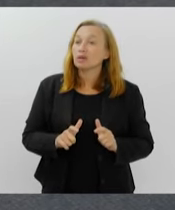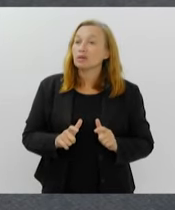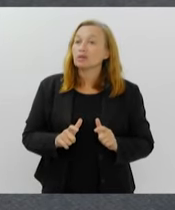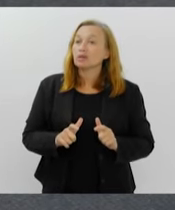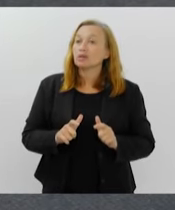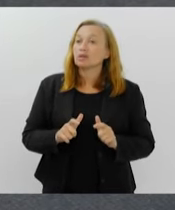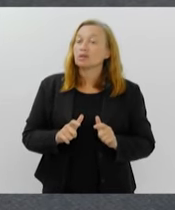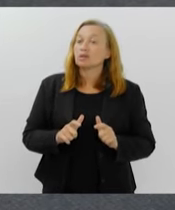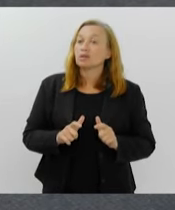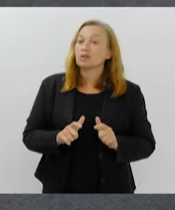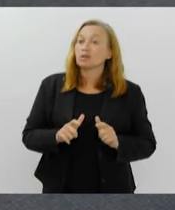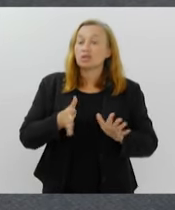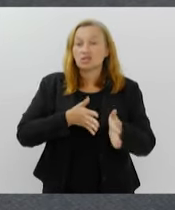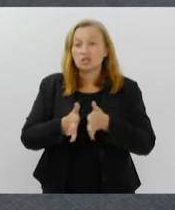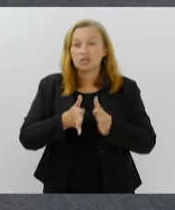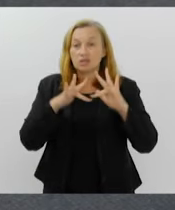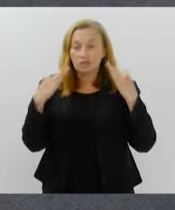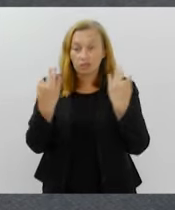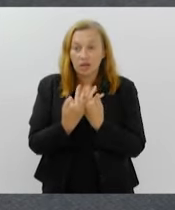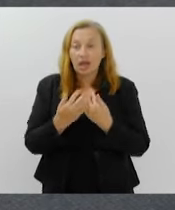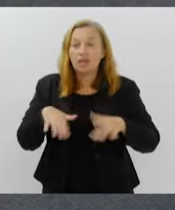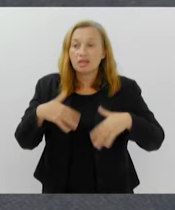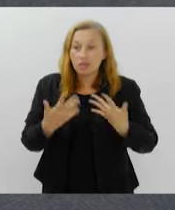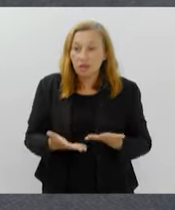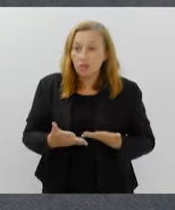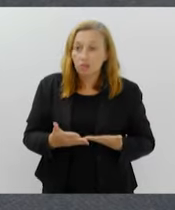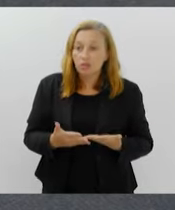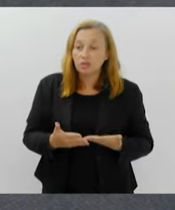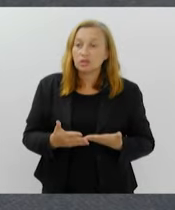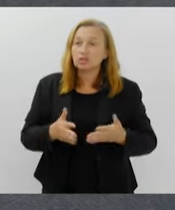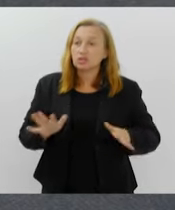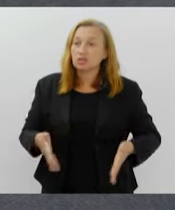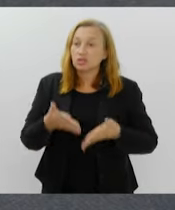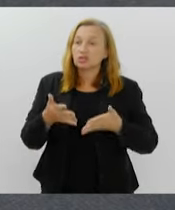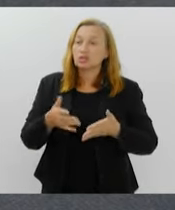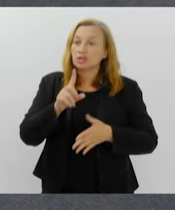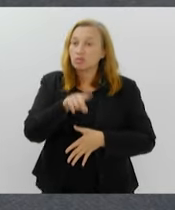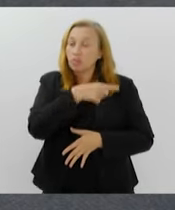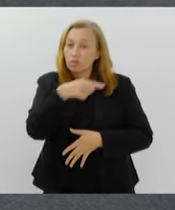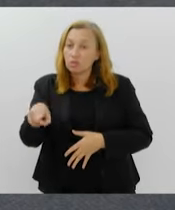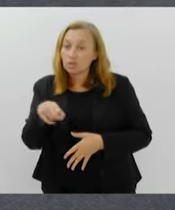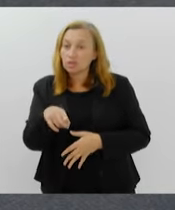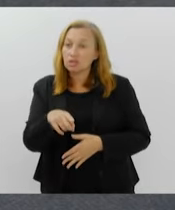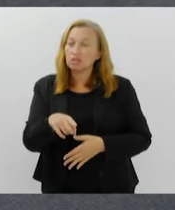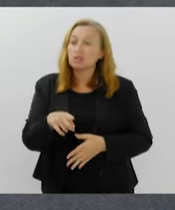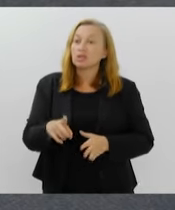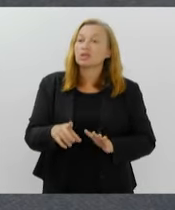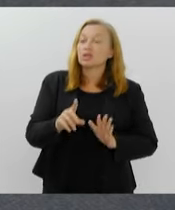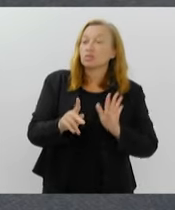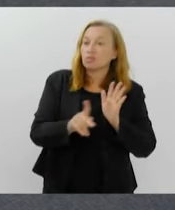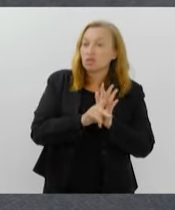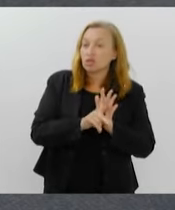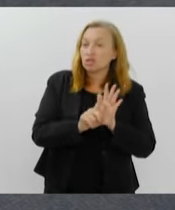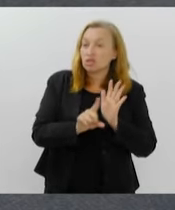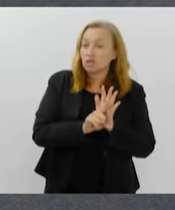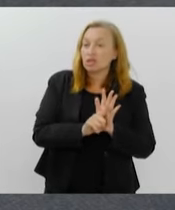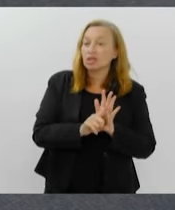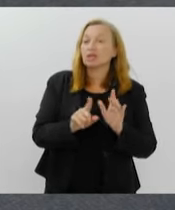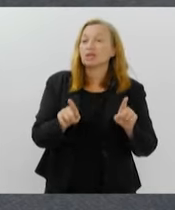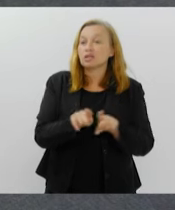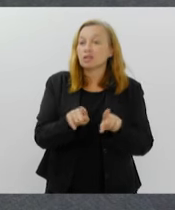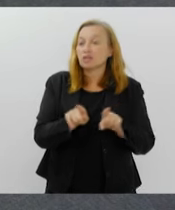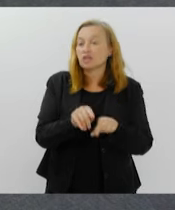frequência familiar então além de estipular essa proibição esse projeto também prevê